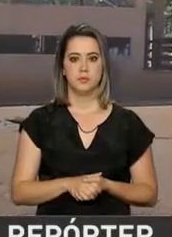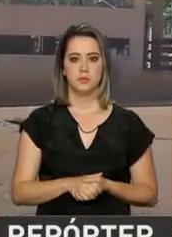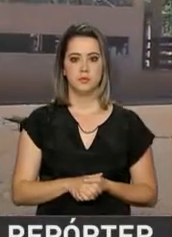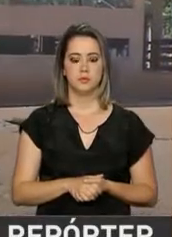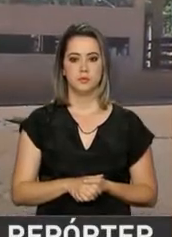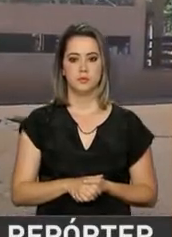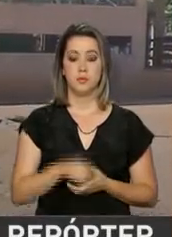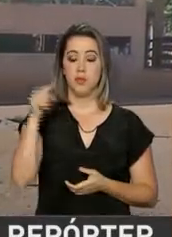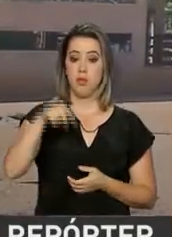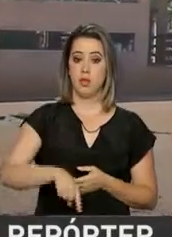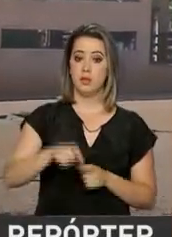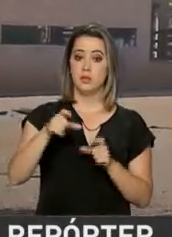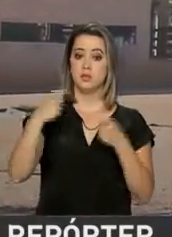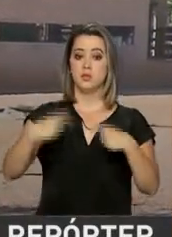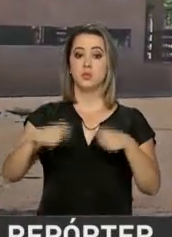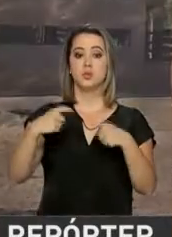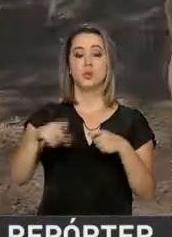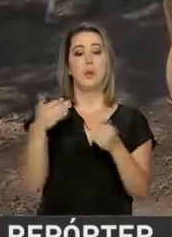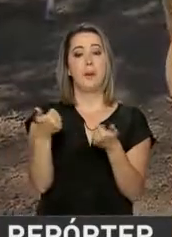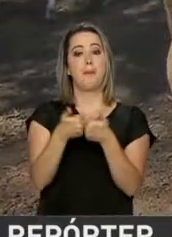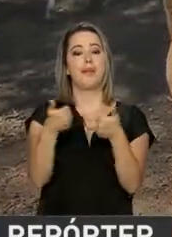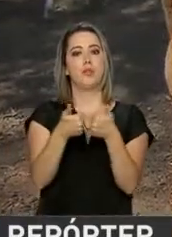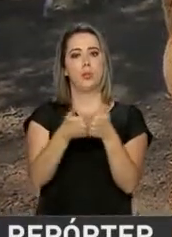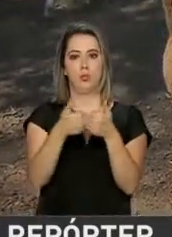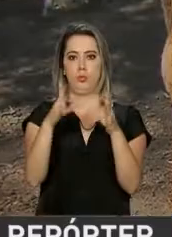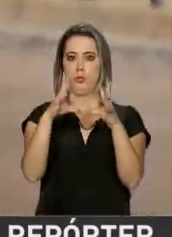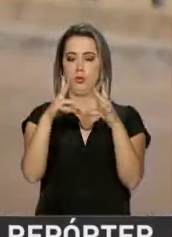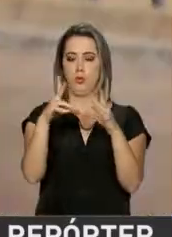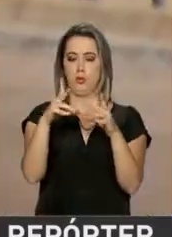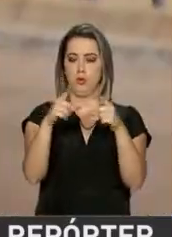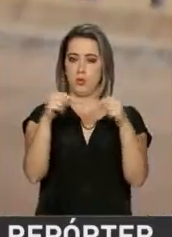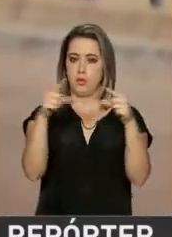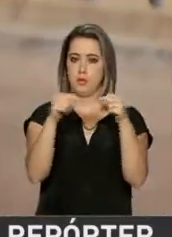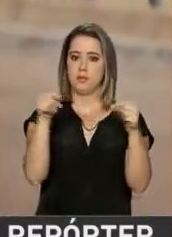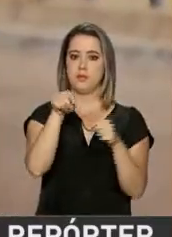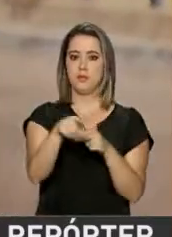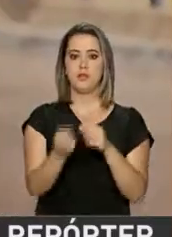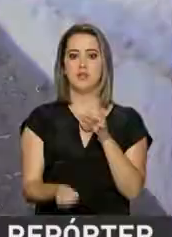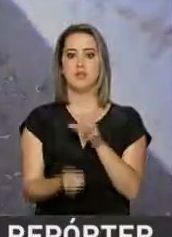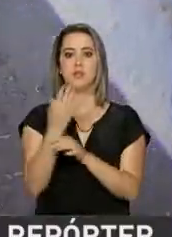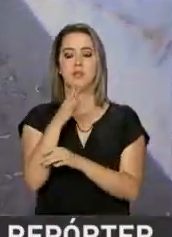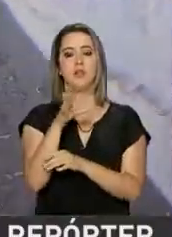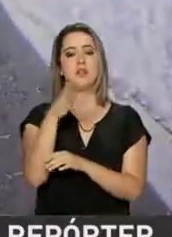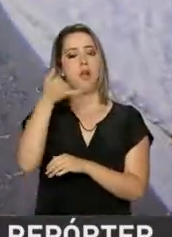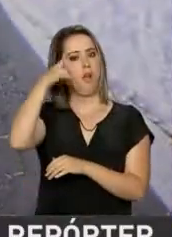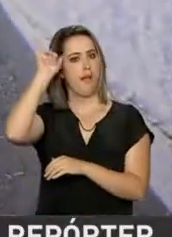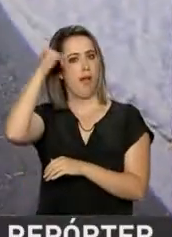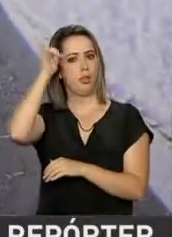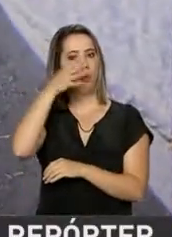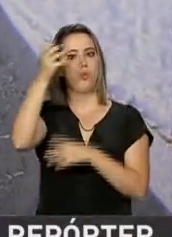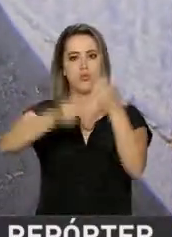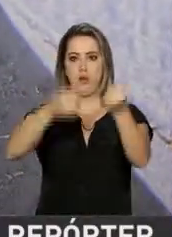nesta chácara na região de sobradinho no distrito federal joana cria gado leiteiro aqui o